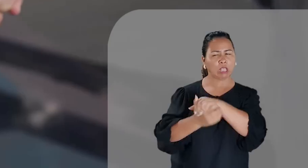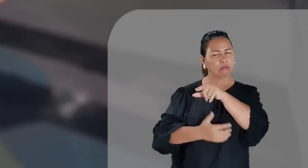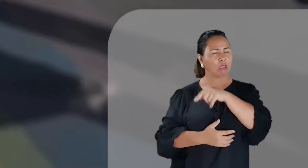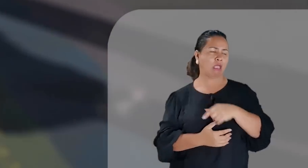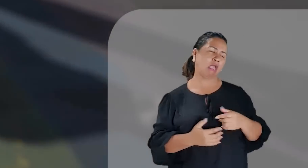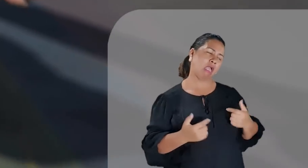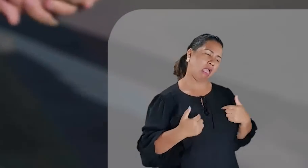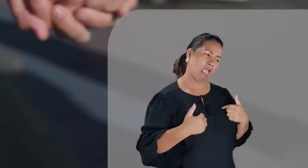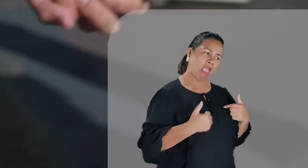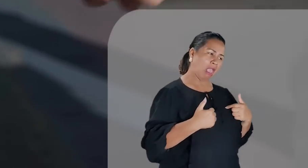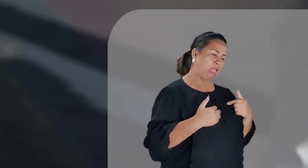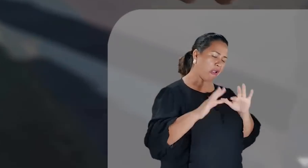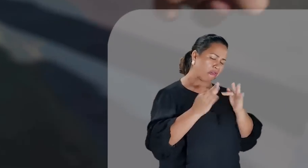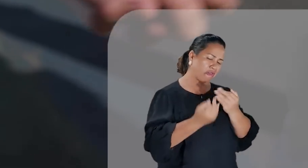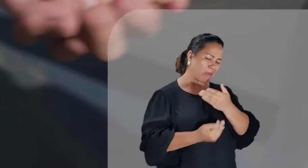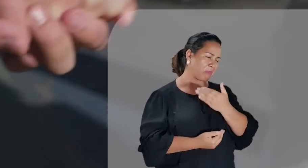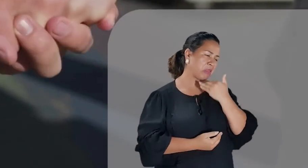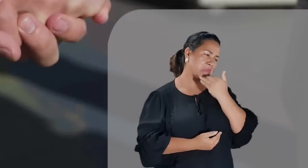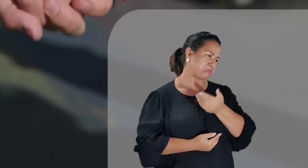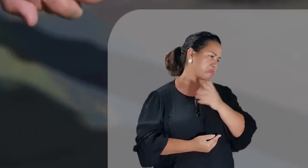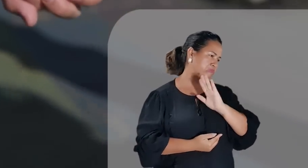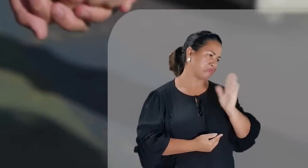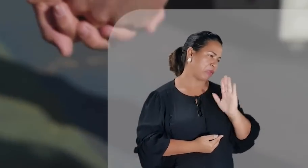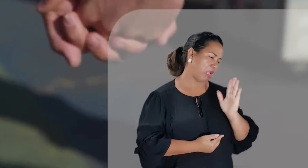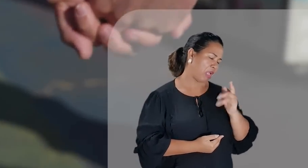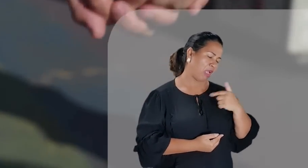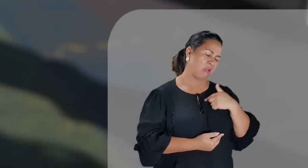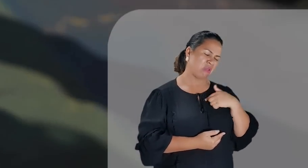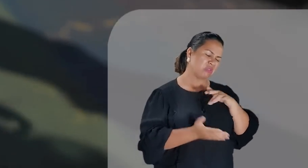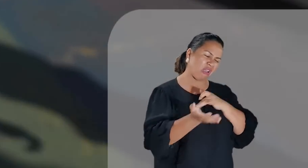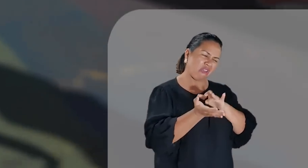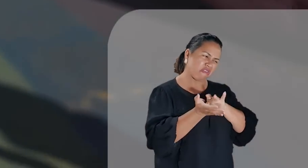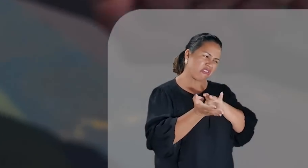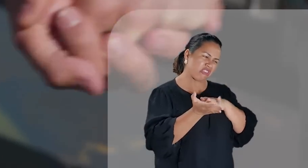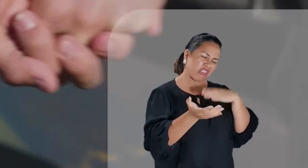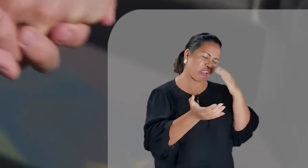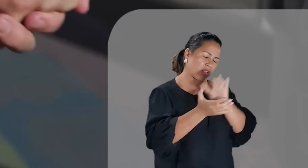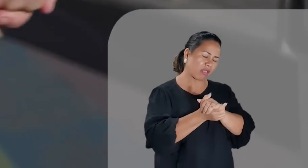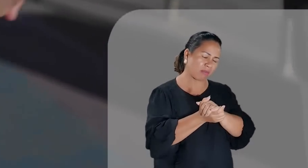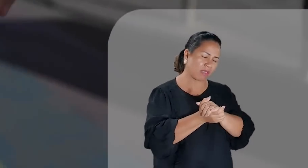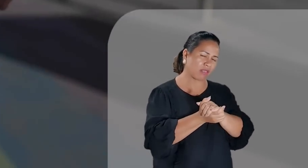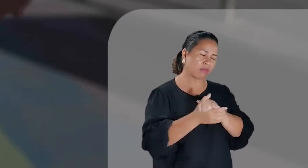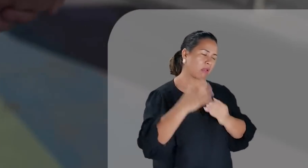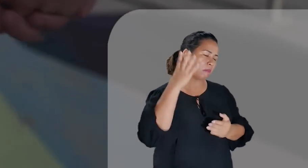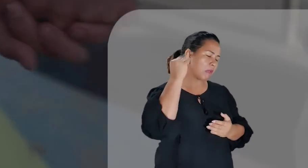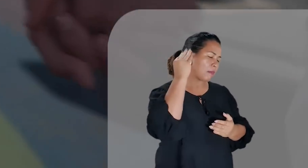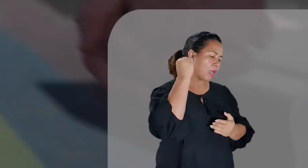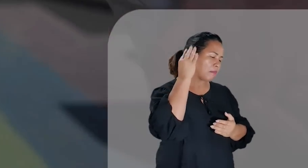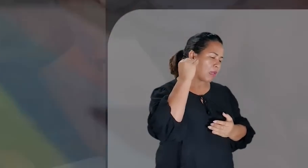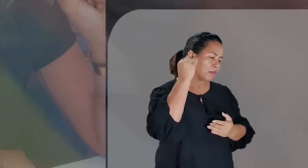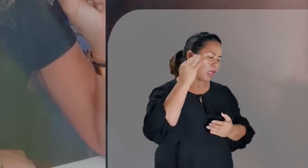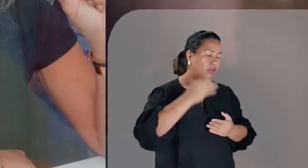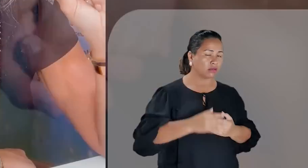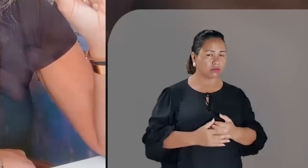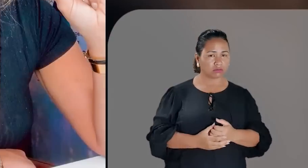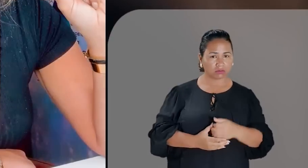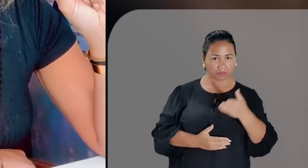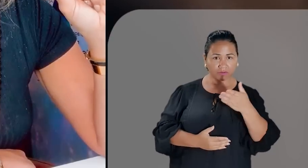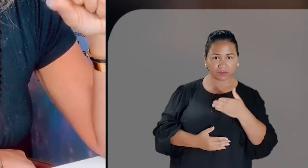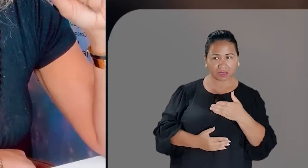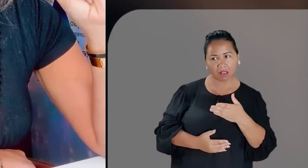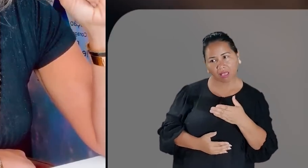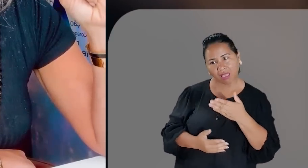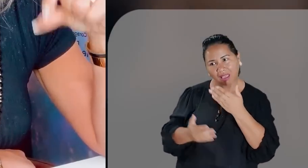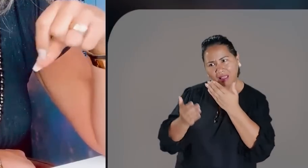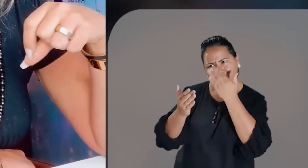mais casado, que ele está vivendo um relacionamento de fachada. As historinhas que você entra, não interessa, ele